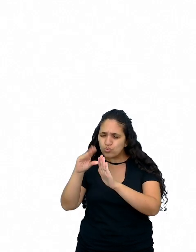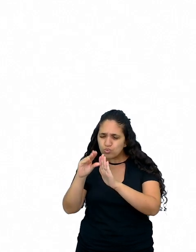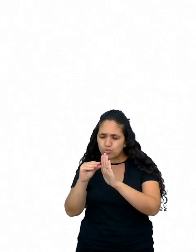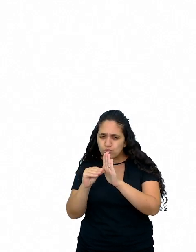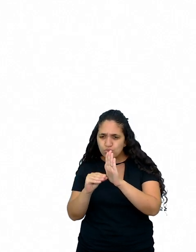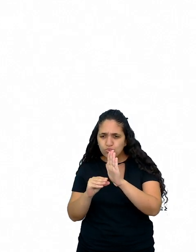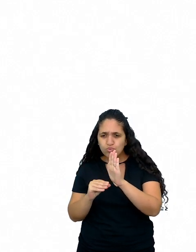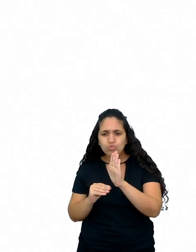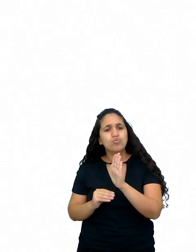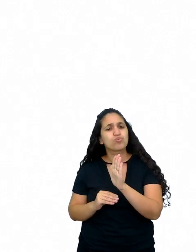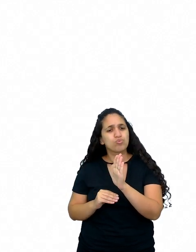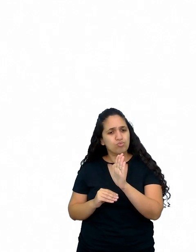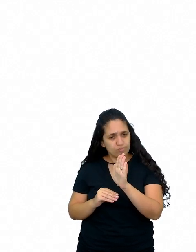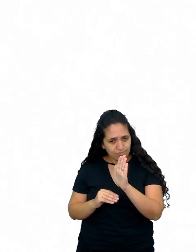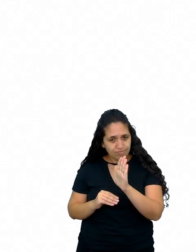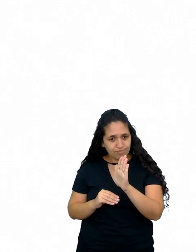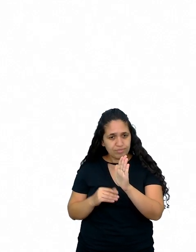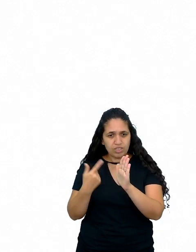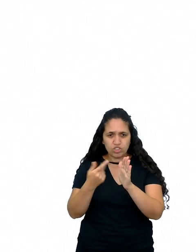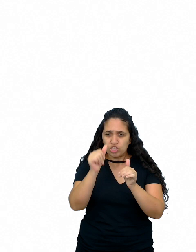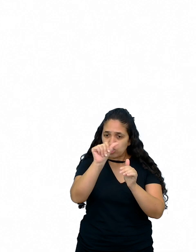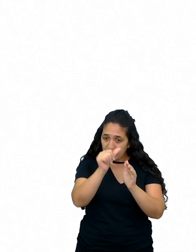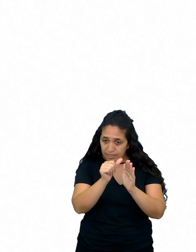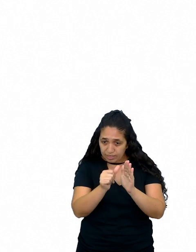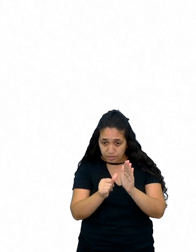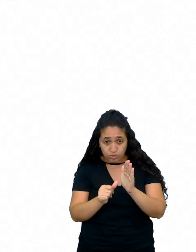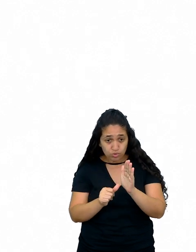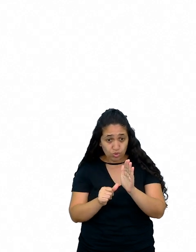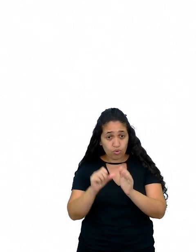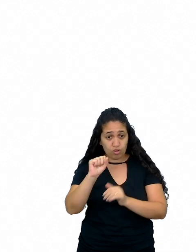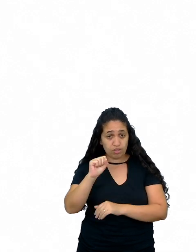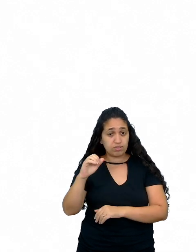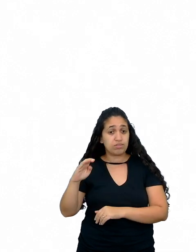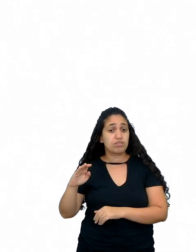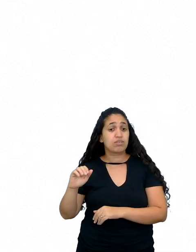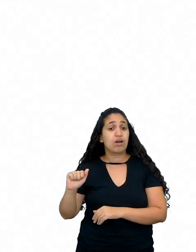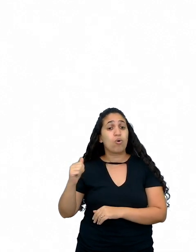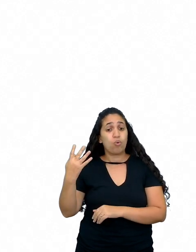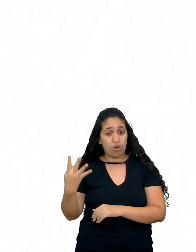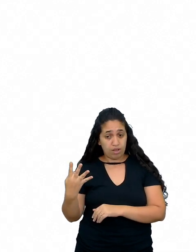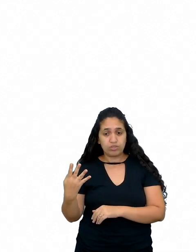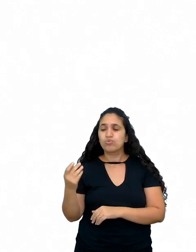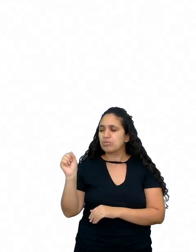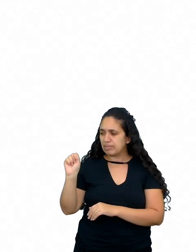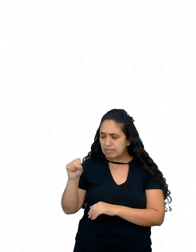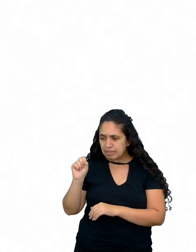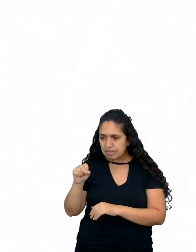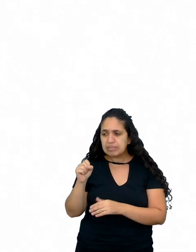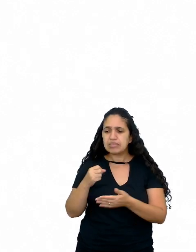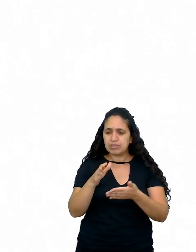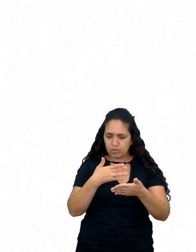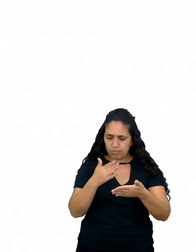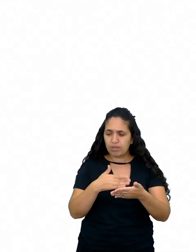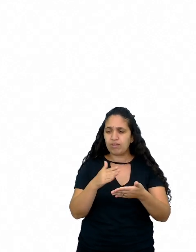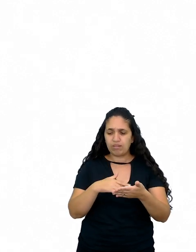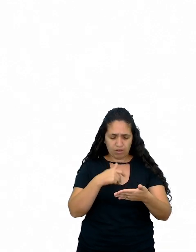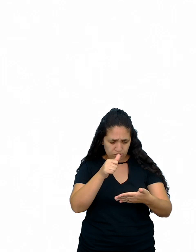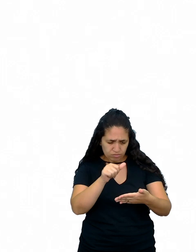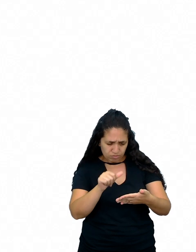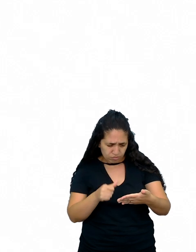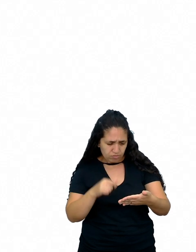na nossa agenda. A gente analisou a SA4? Sim. Do material? Sim,